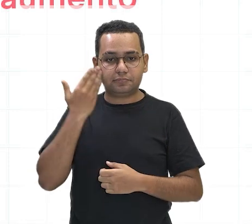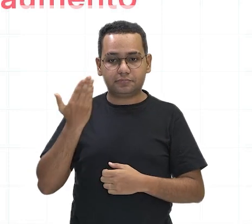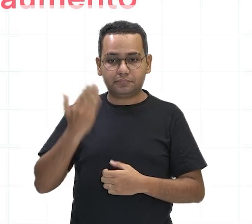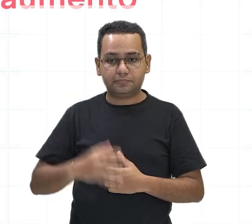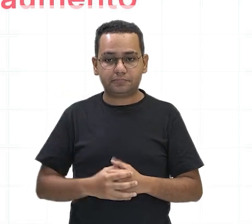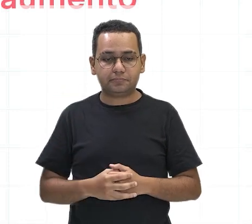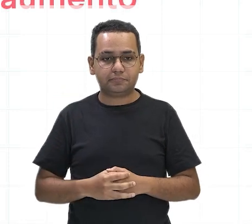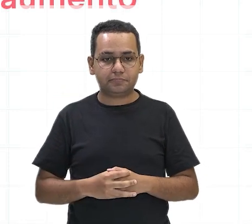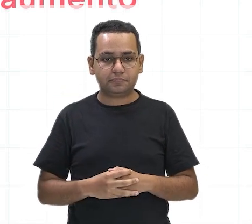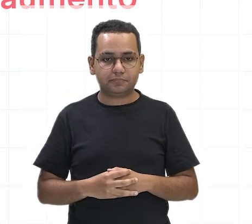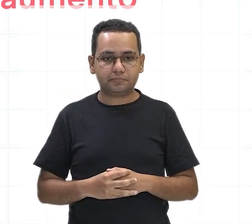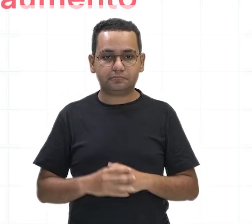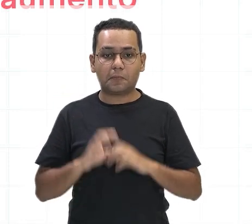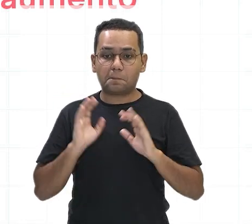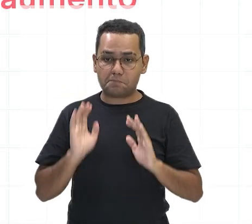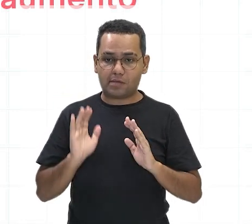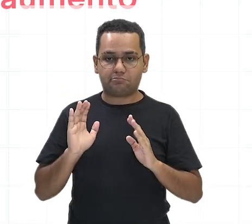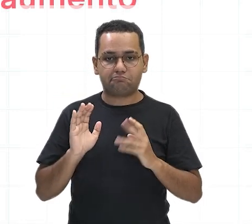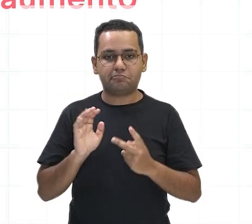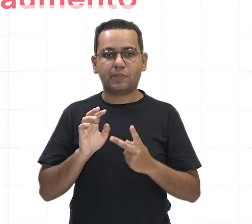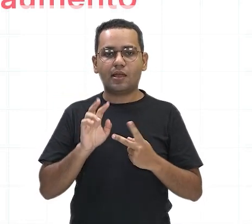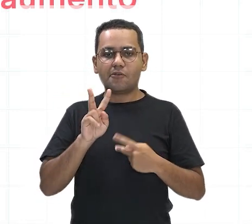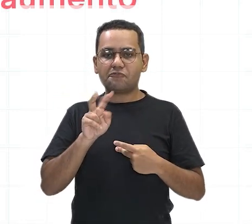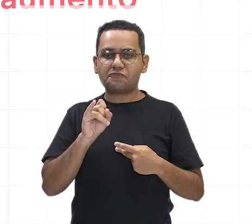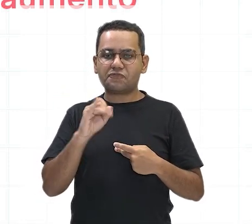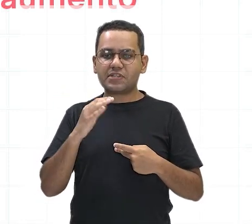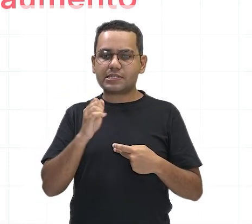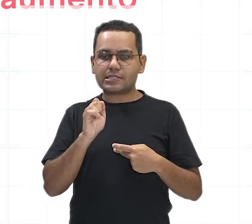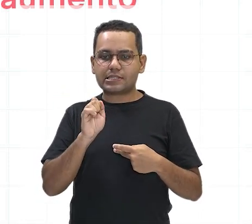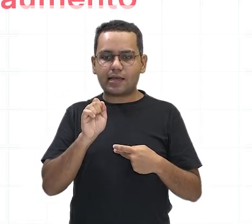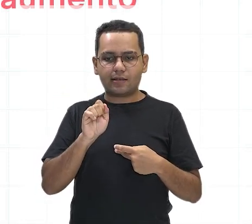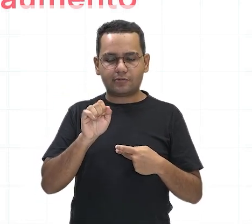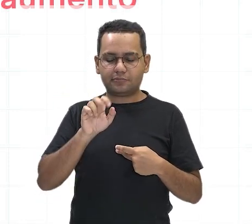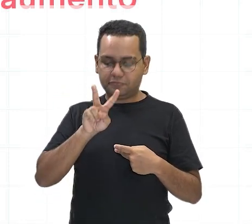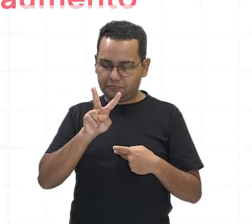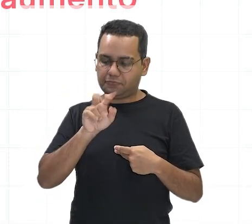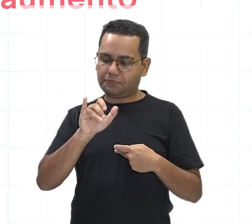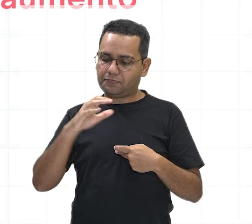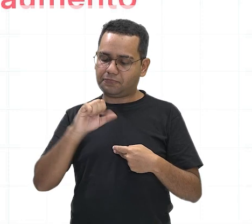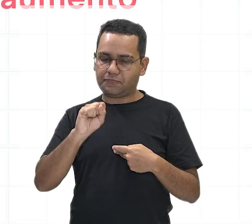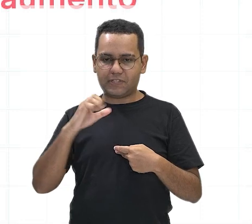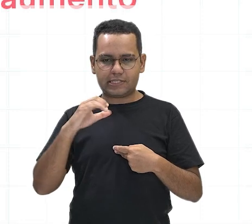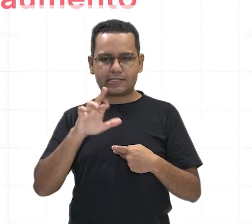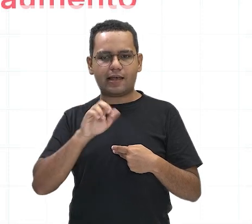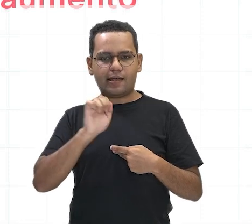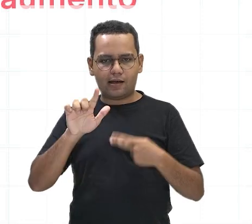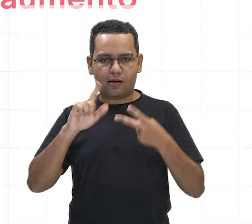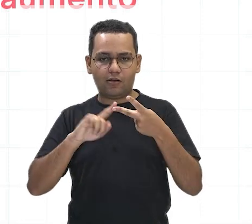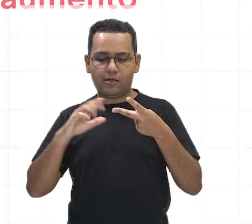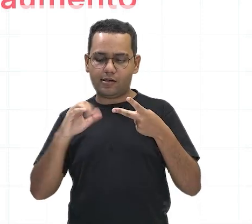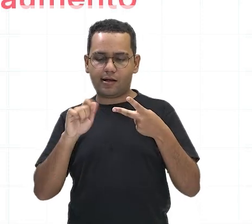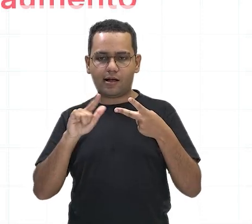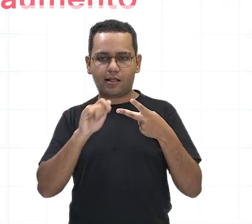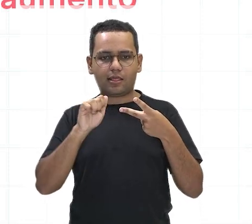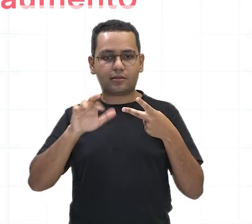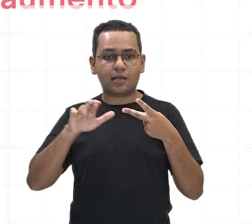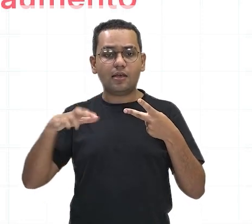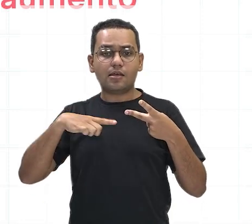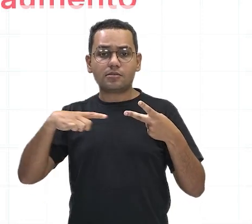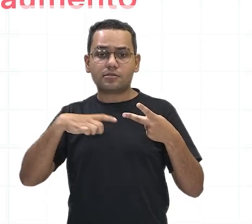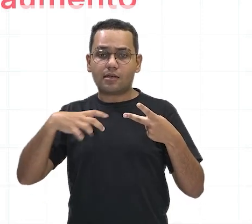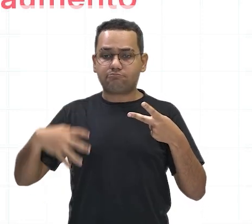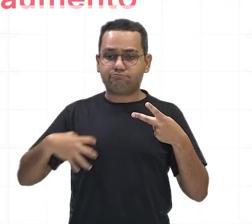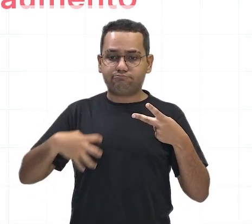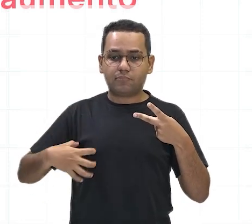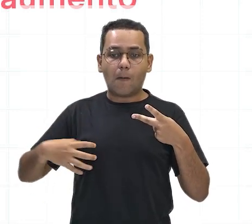que a leishmaniose visceral ou calazar afeta os órgãos das vísceras, como o baço e o fígado, além